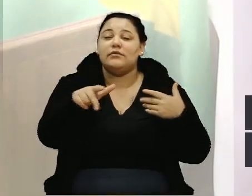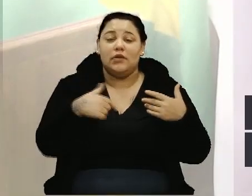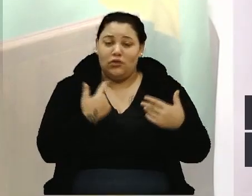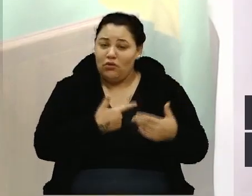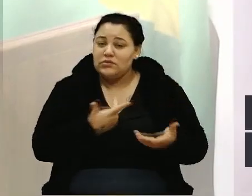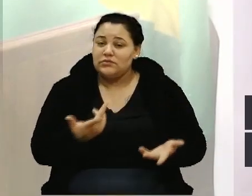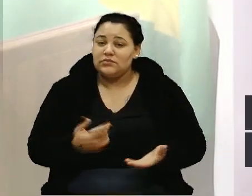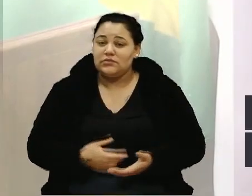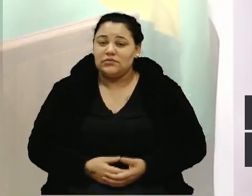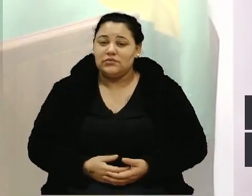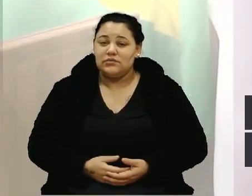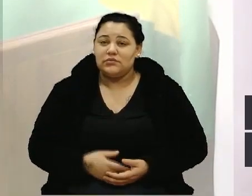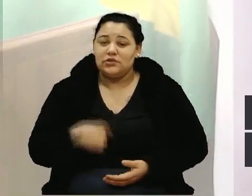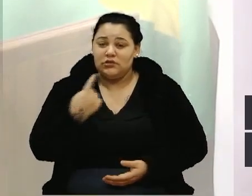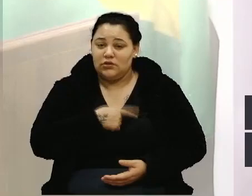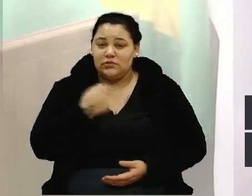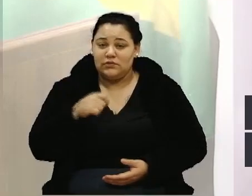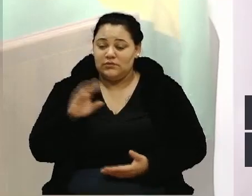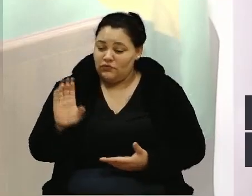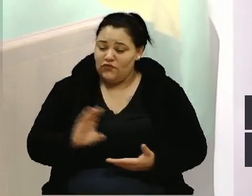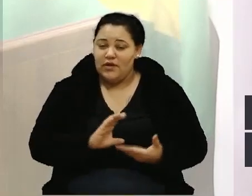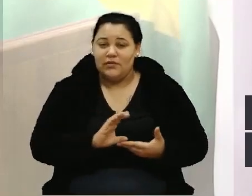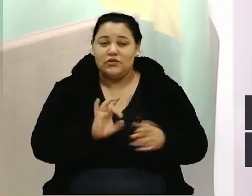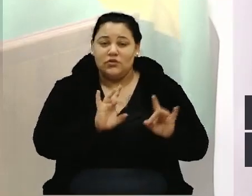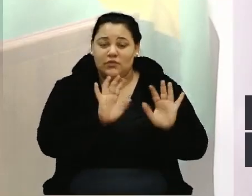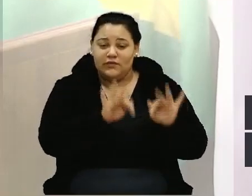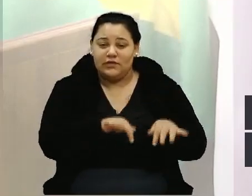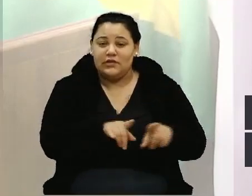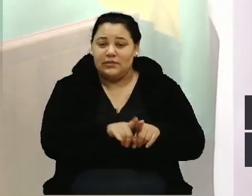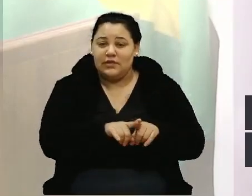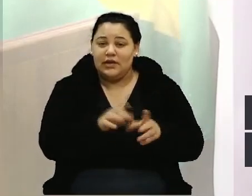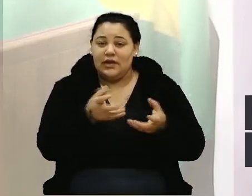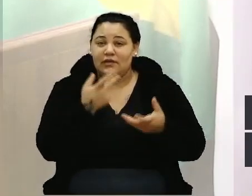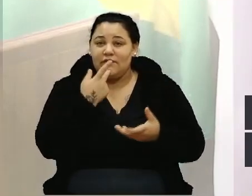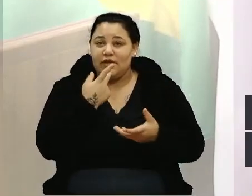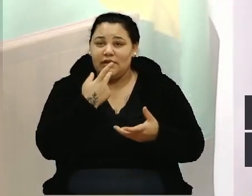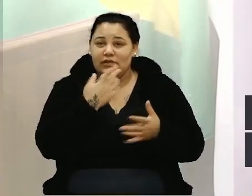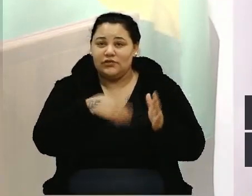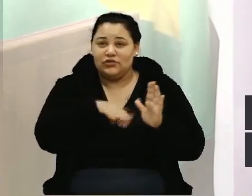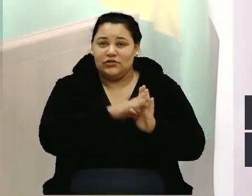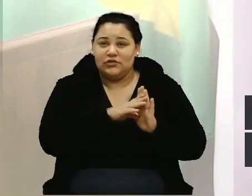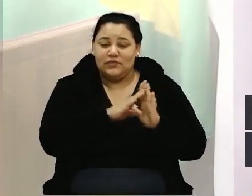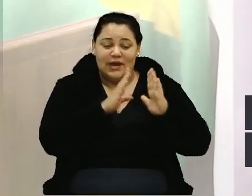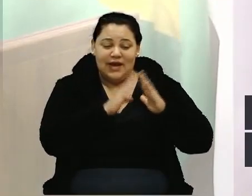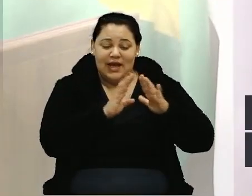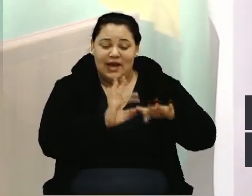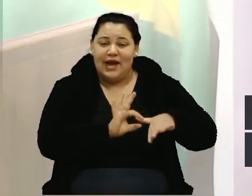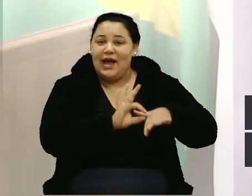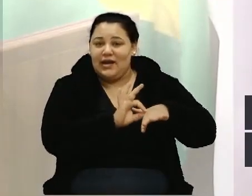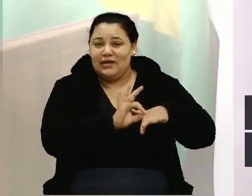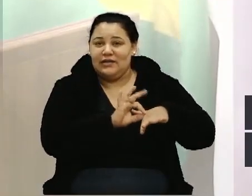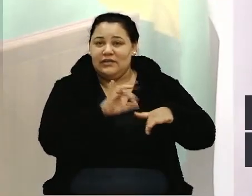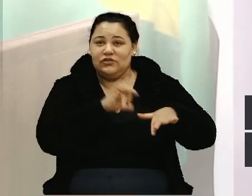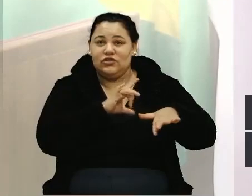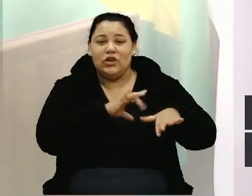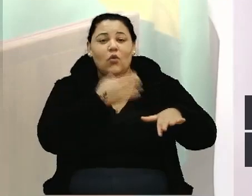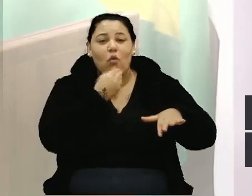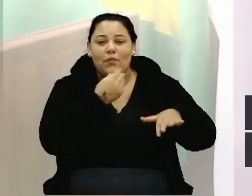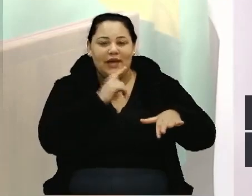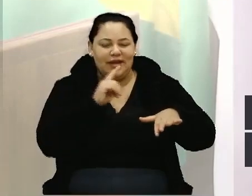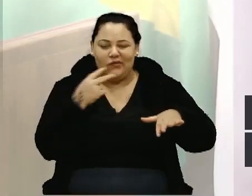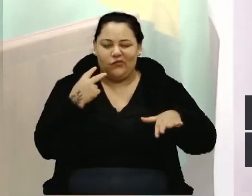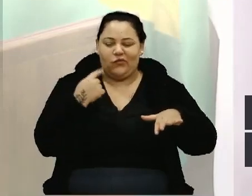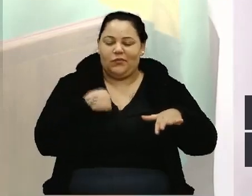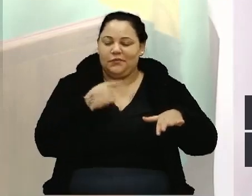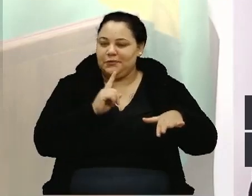nós. E nós precisamos de recursos. Só para encerrar, quero dizer que esses dias cheguei numa casa de carnes e tinha um senhor e o senhor não me viu. E o